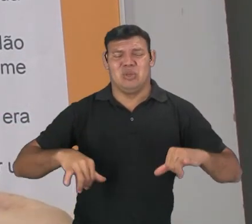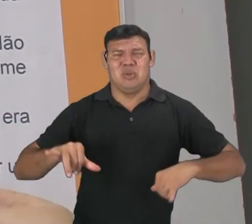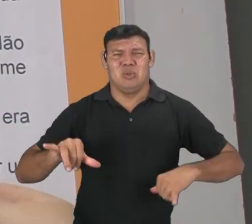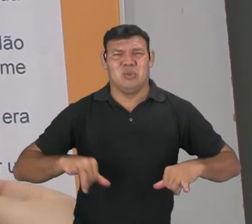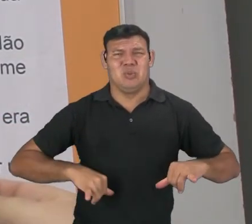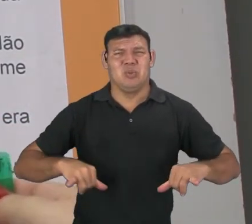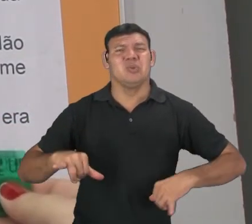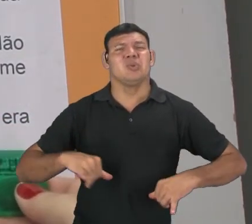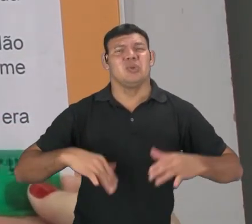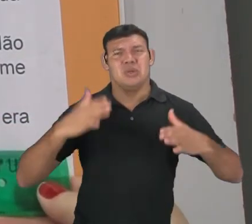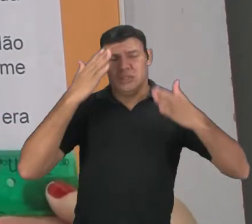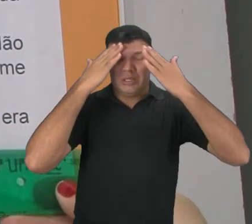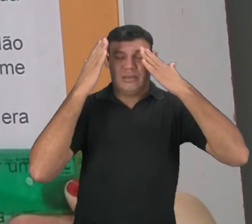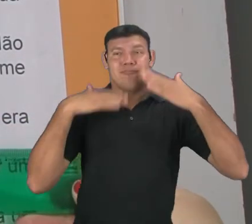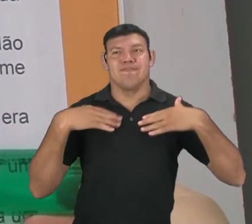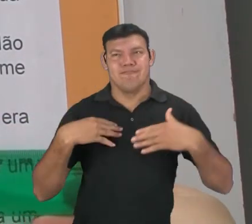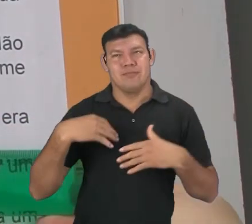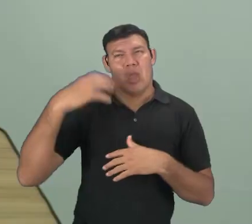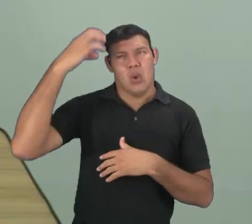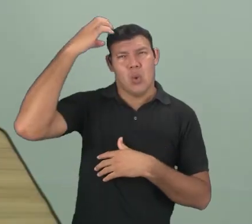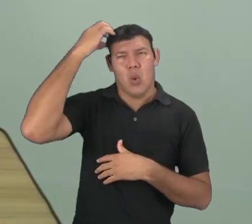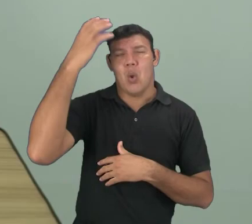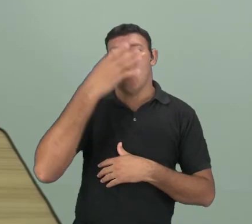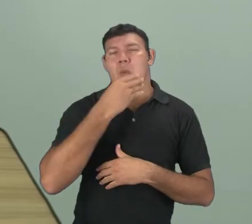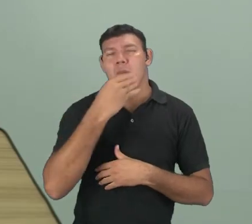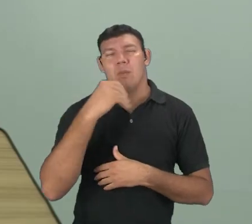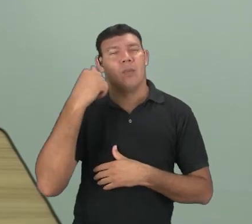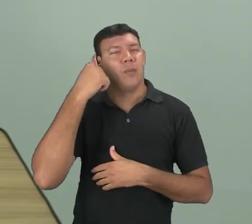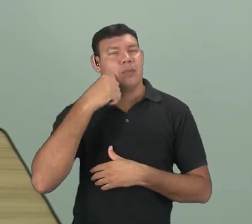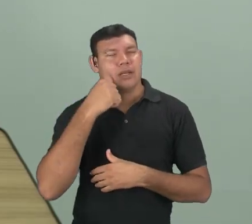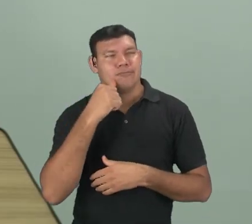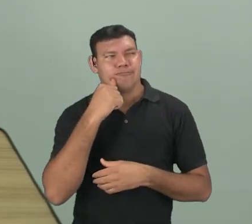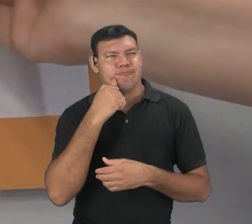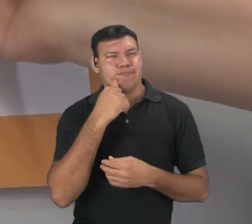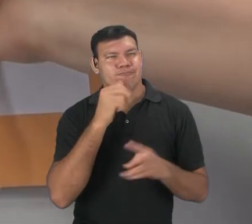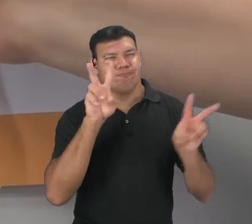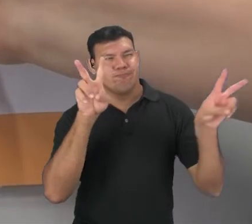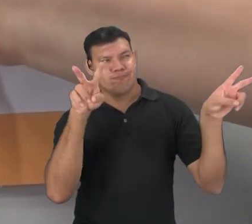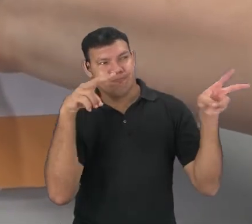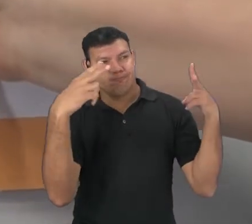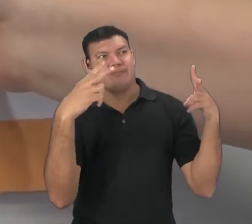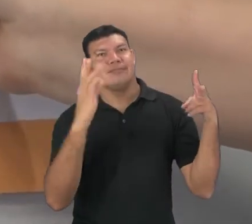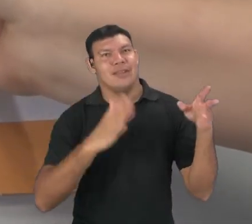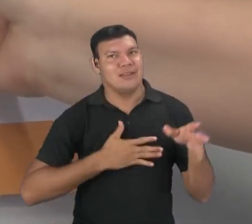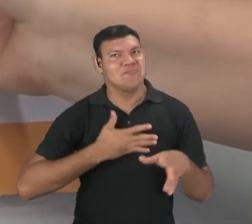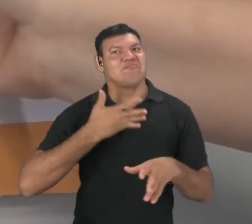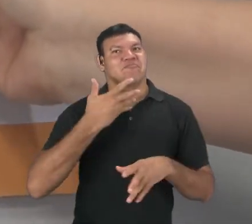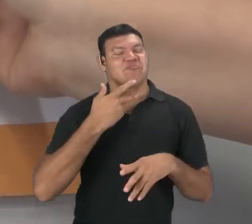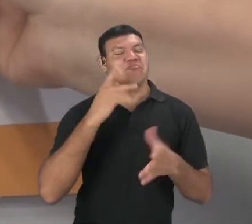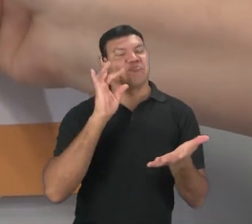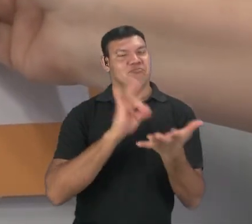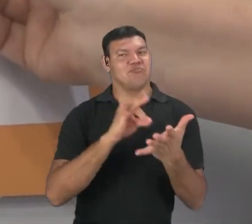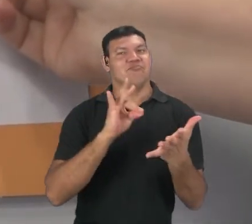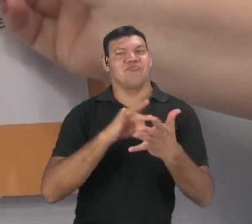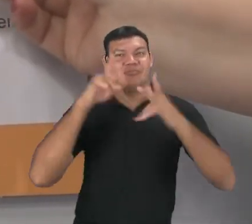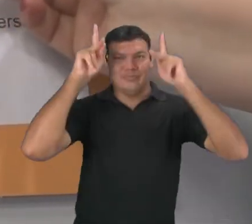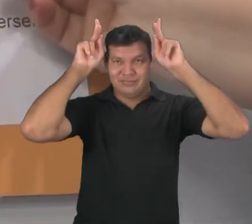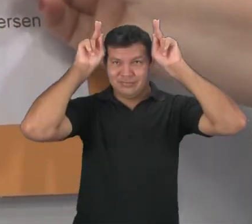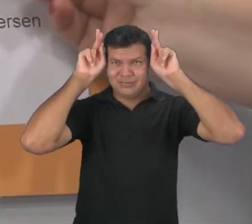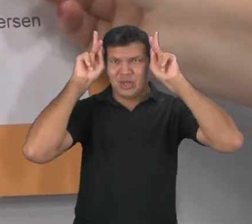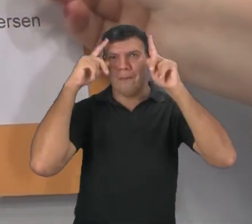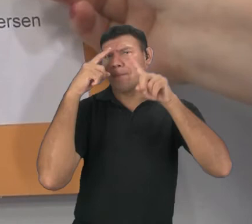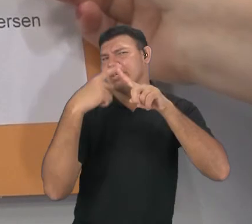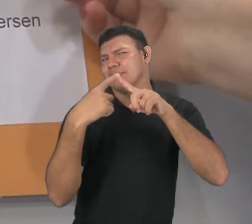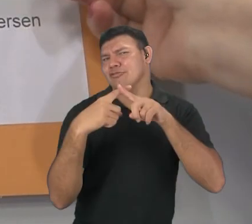corpo." O rei, a rainha e o príncipe se olharam com surpresa. A moça era realmente uma princesa. Só mesmo